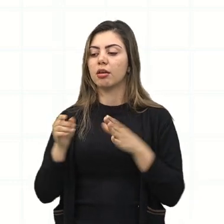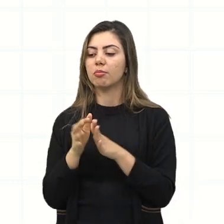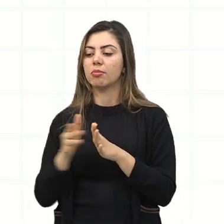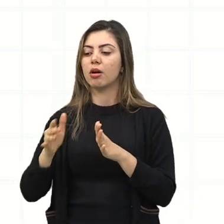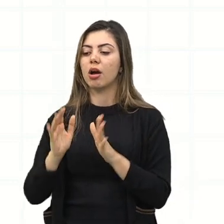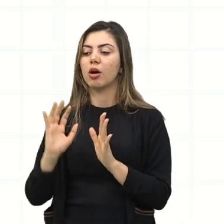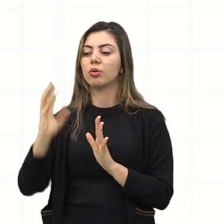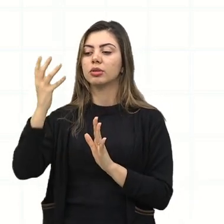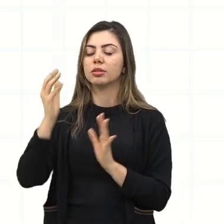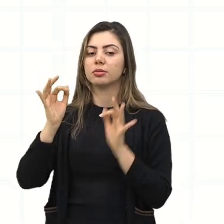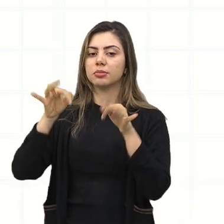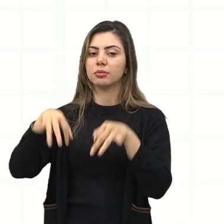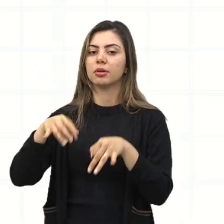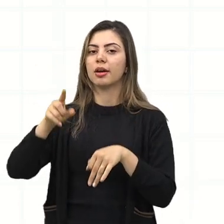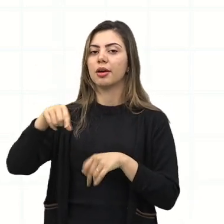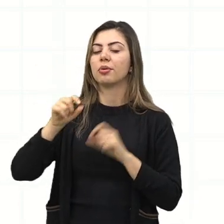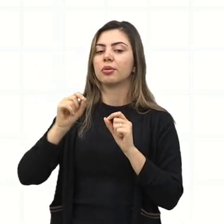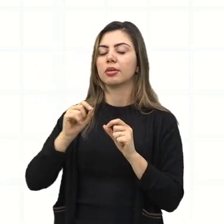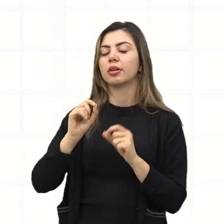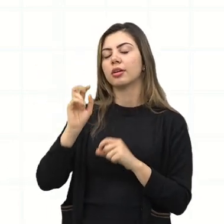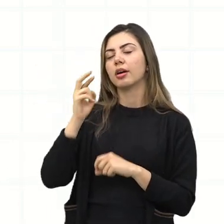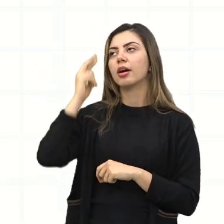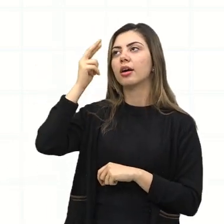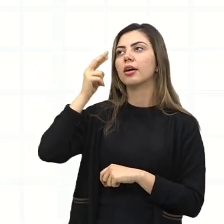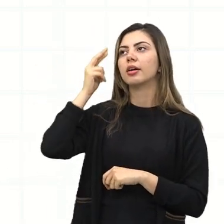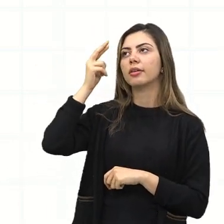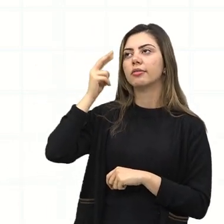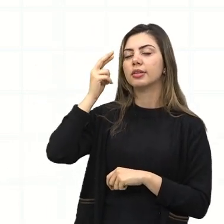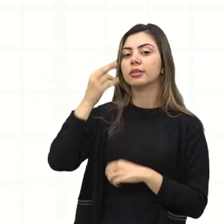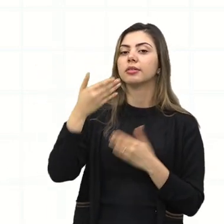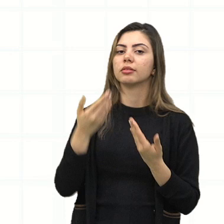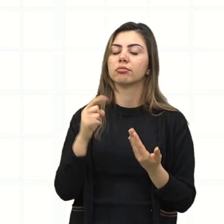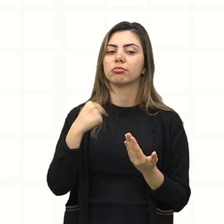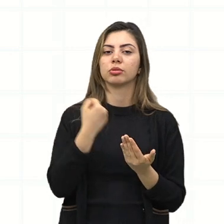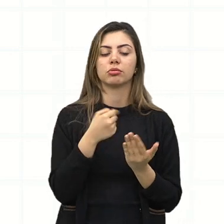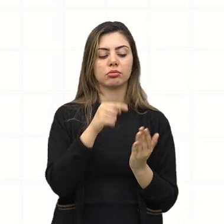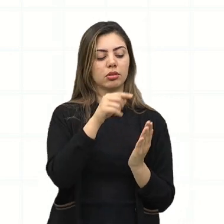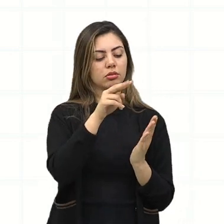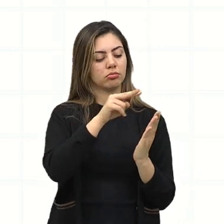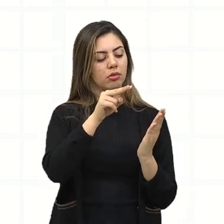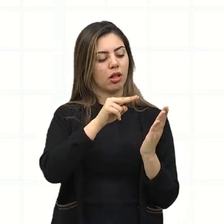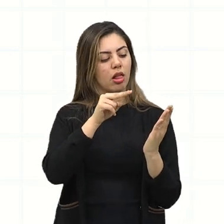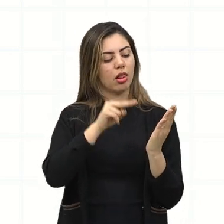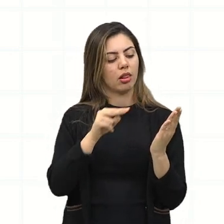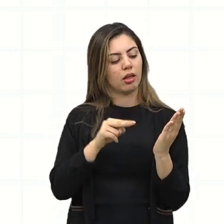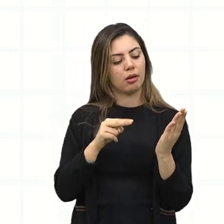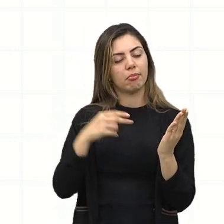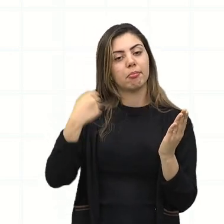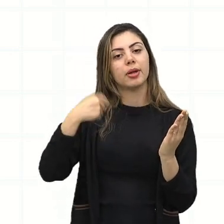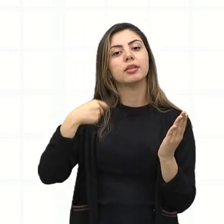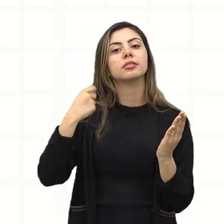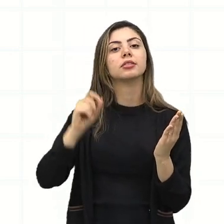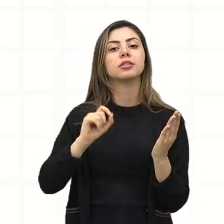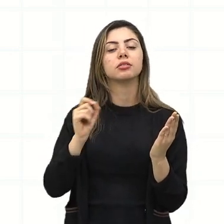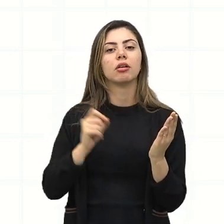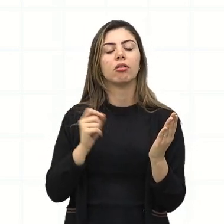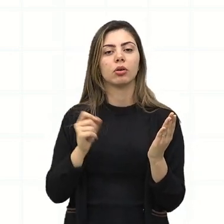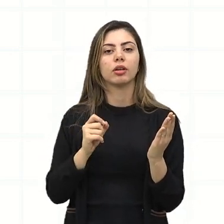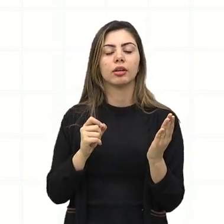a reflexão. Justamente ao ler uma história, nós temos que tirar